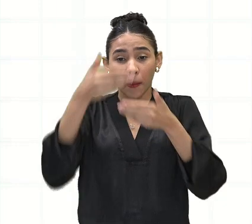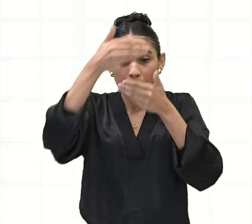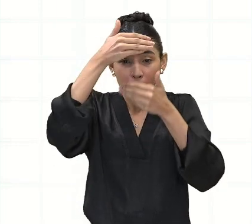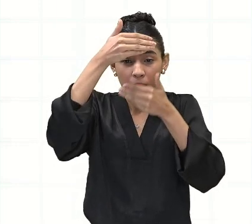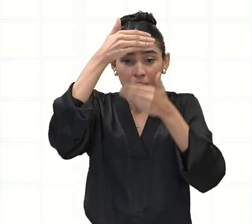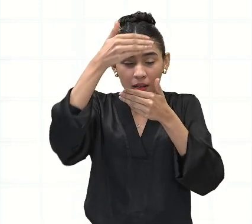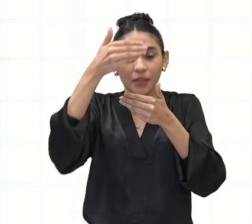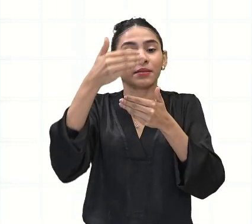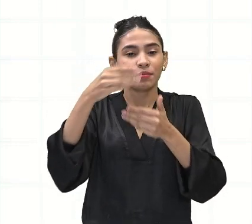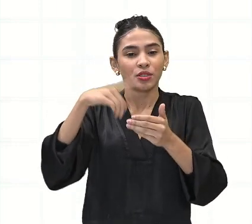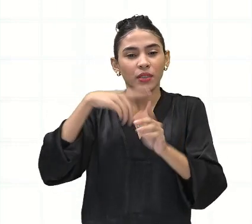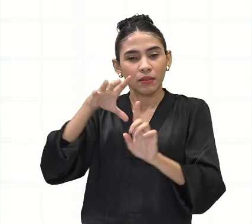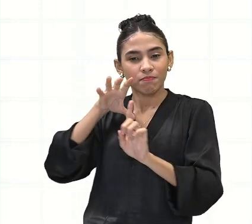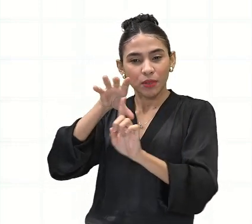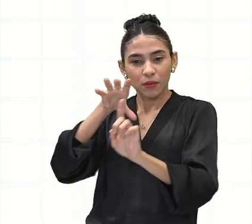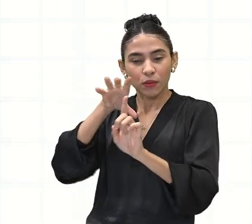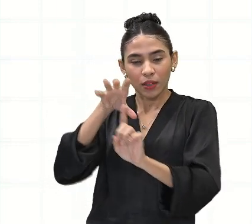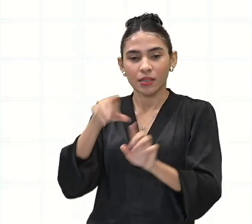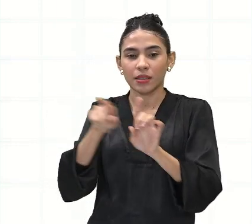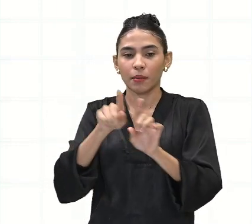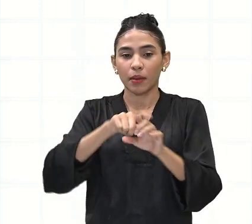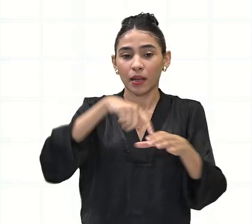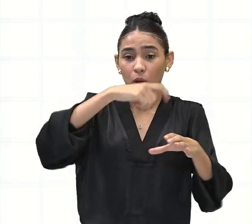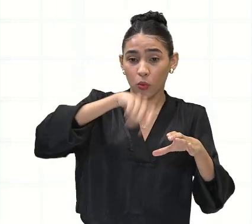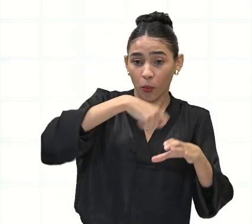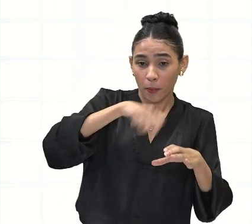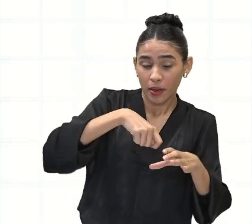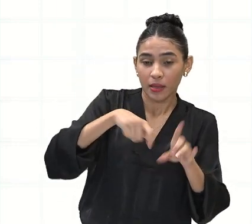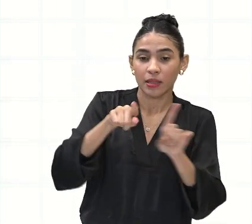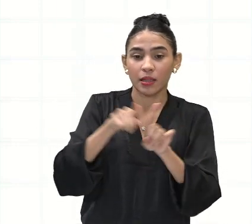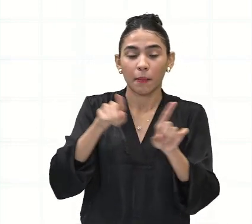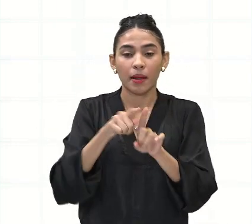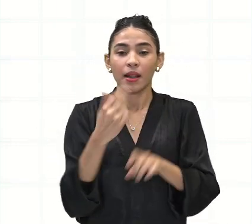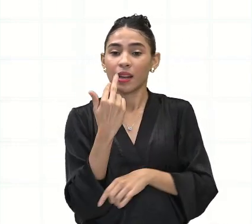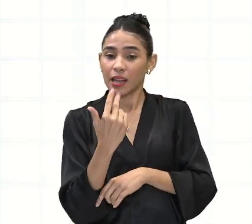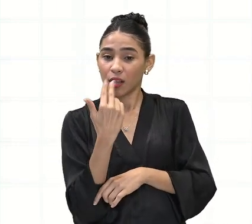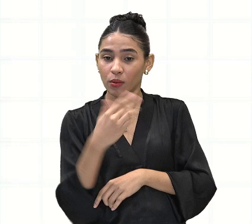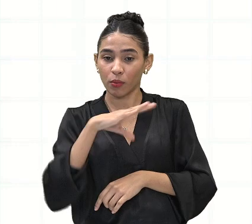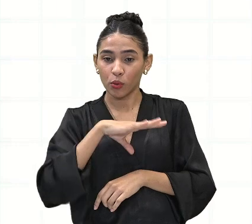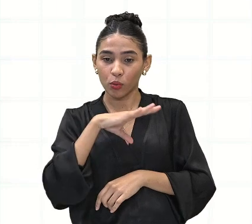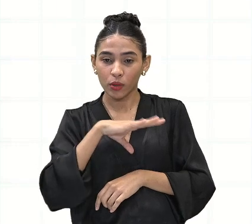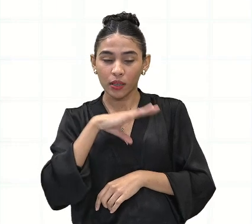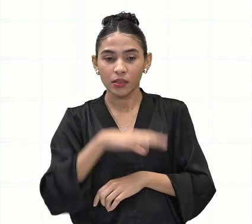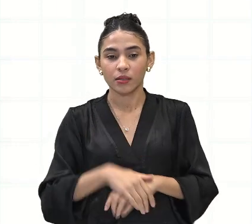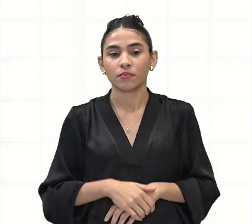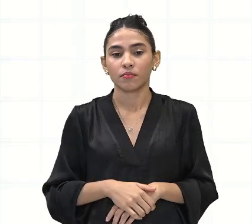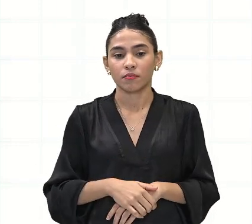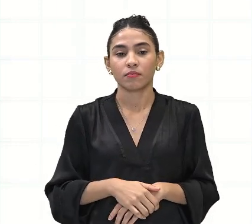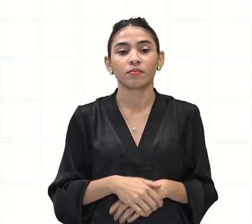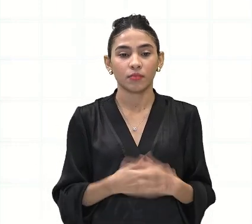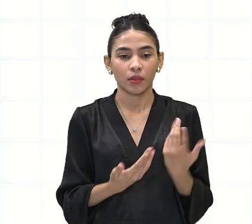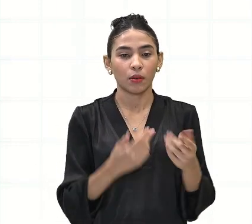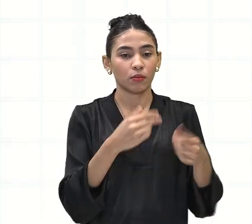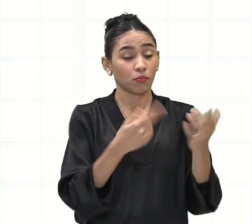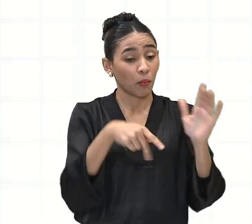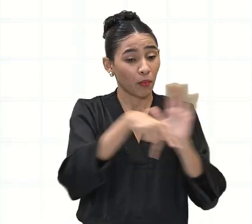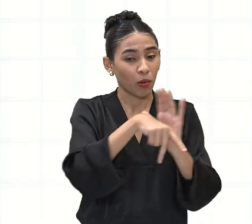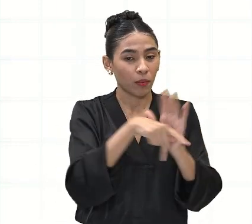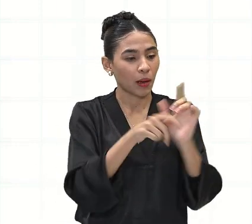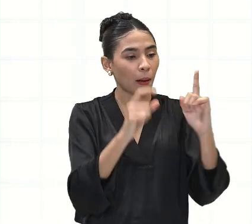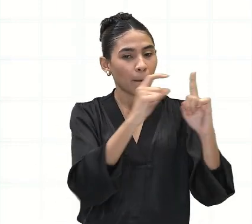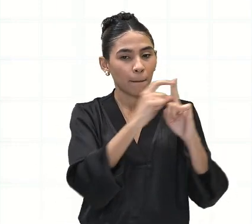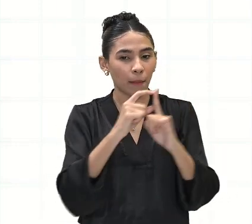muita influência na culinária e na língua portuguesa, e isso fez com que essas palavras que vieram do árabe fossem agregados para